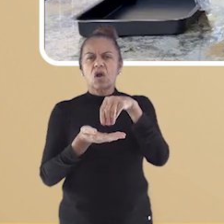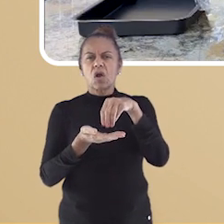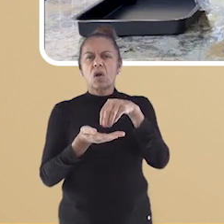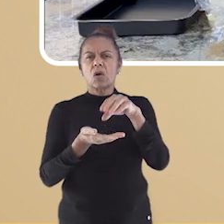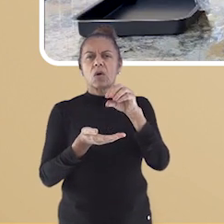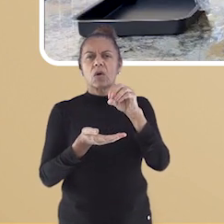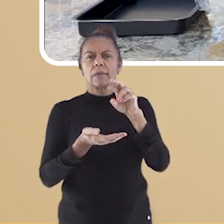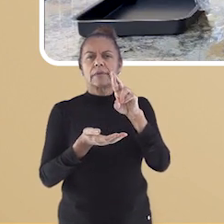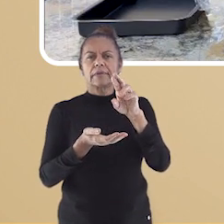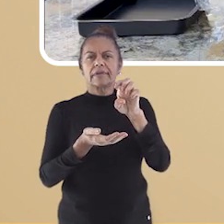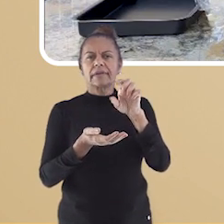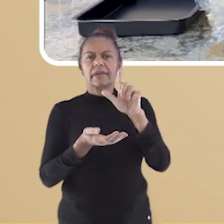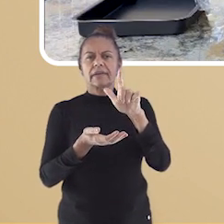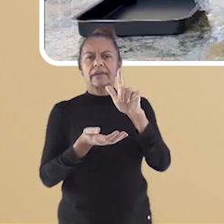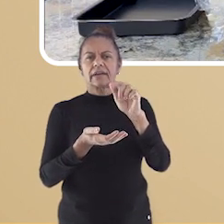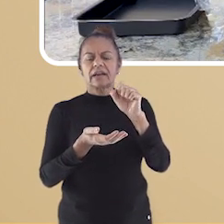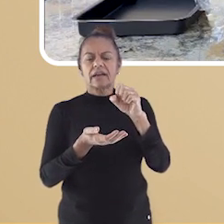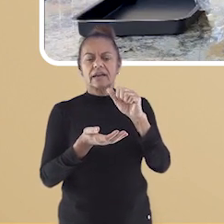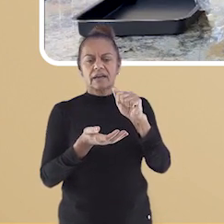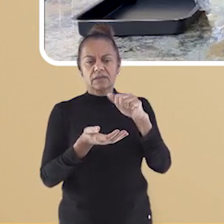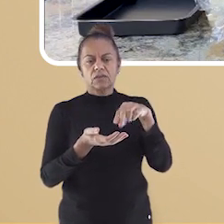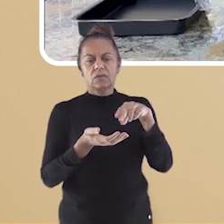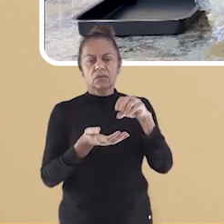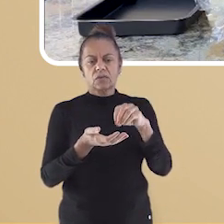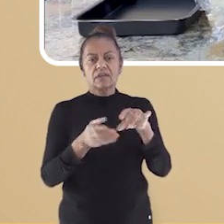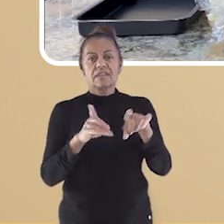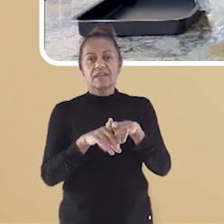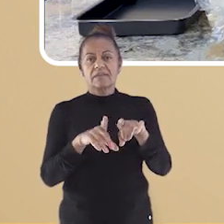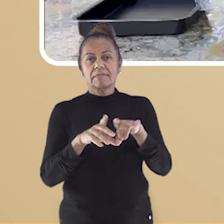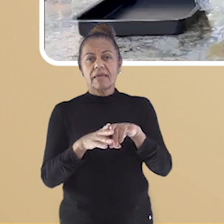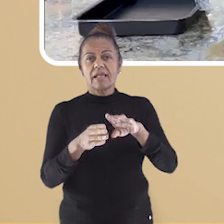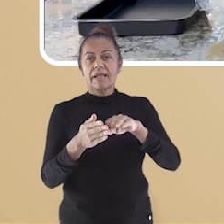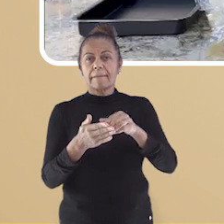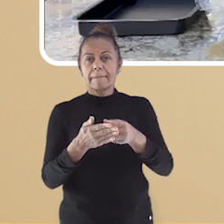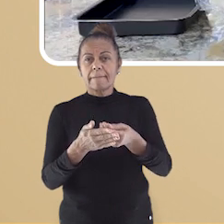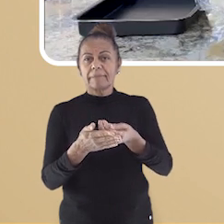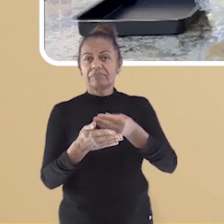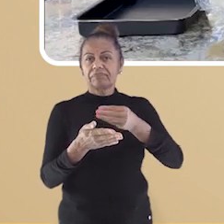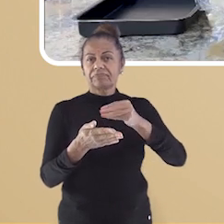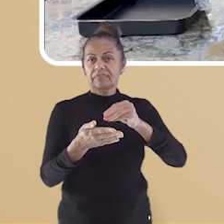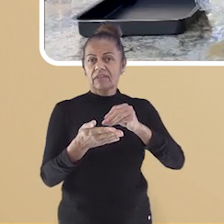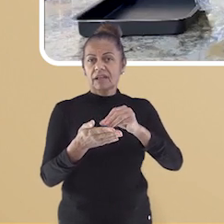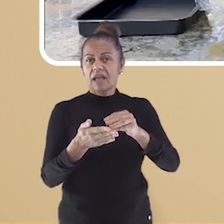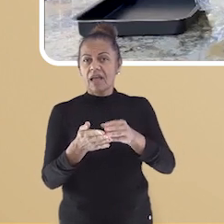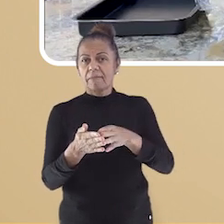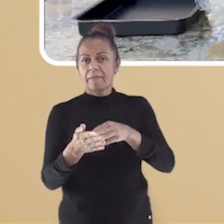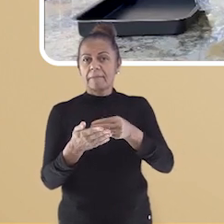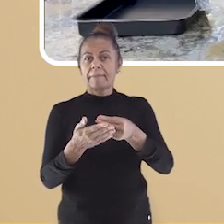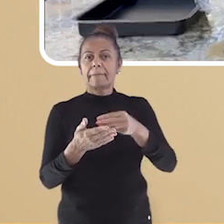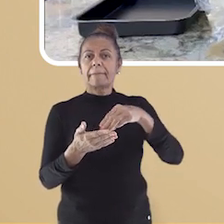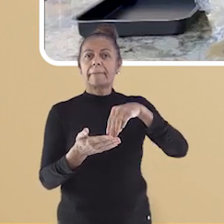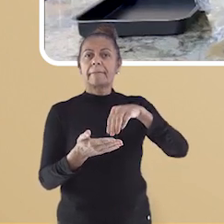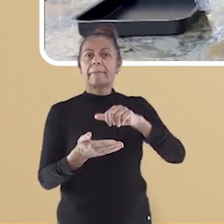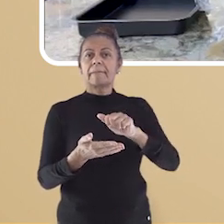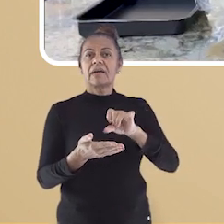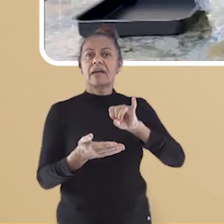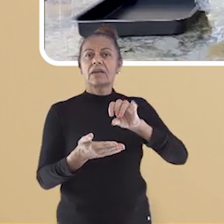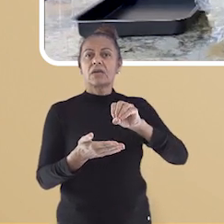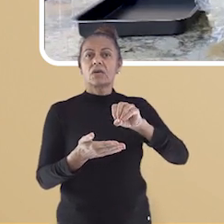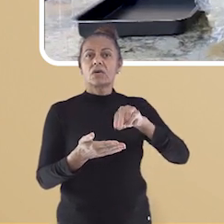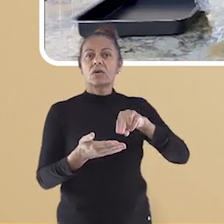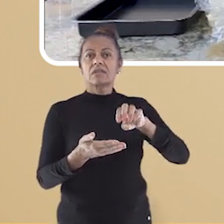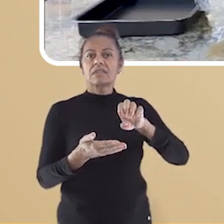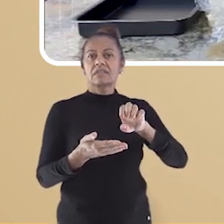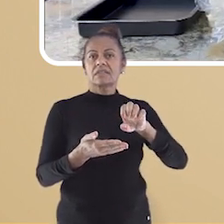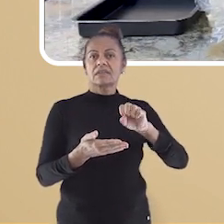aproximadamente também umas 150 gramas a 200 de maionese, e a massa de tomate também, aproximadamente umas 200 gramas de massa